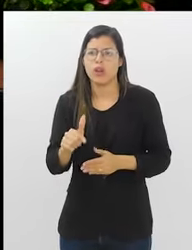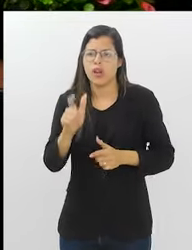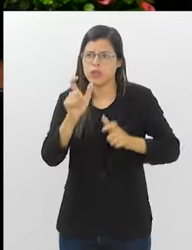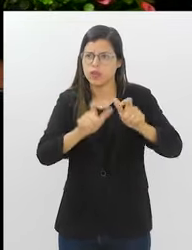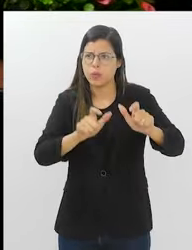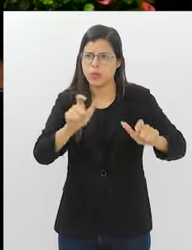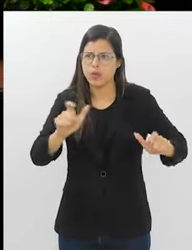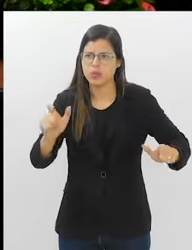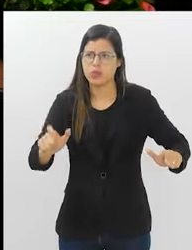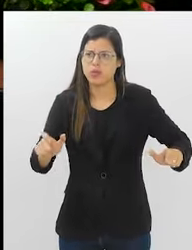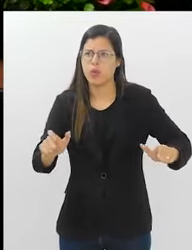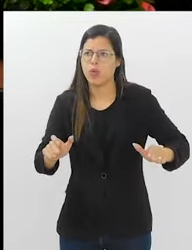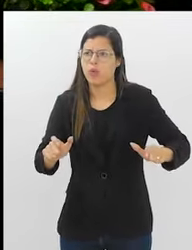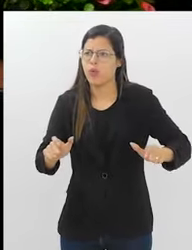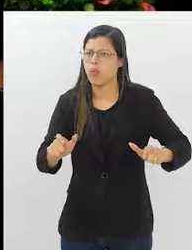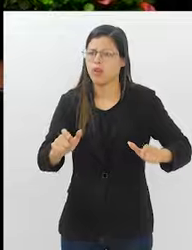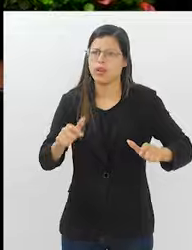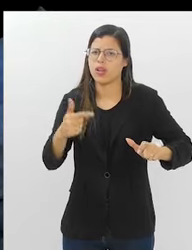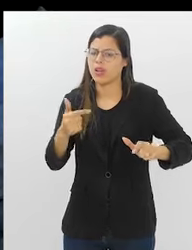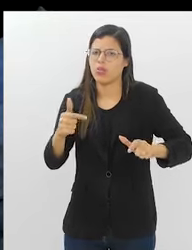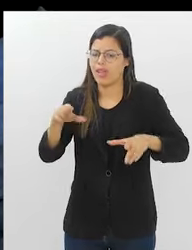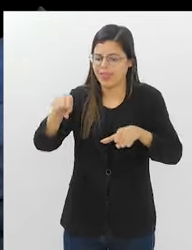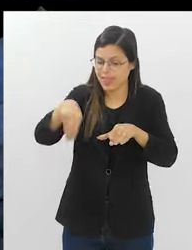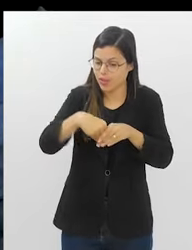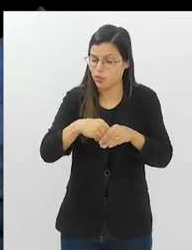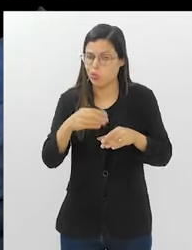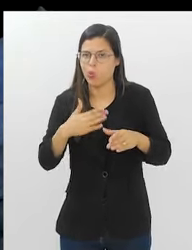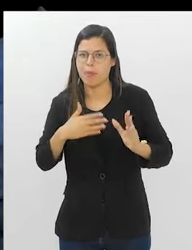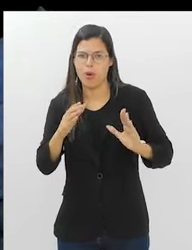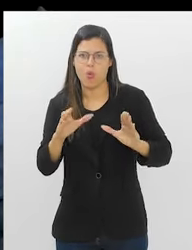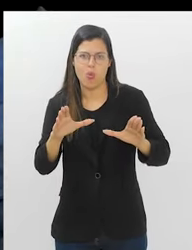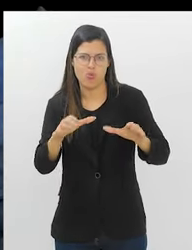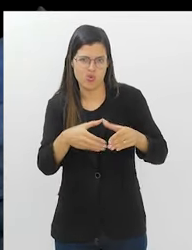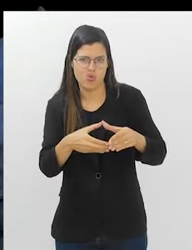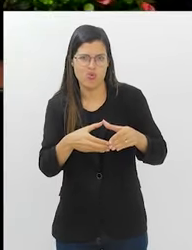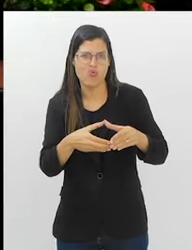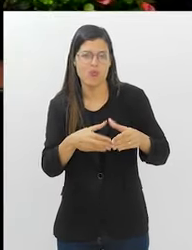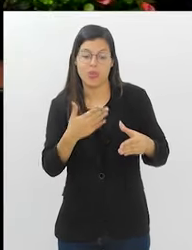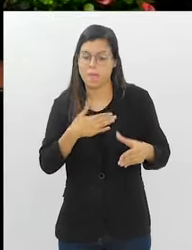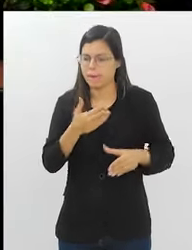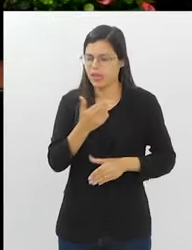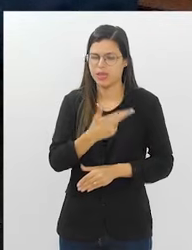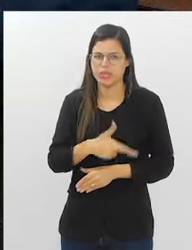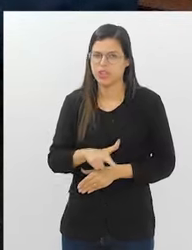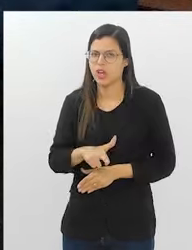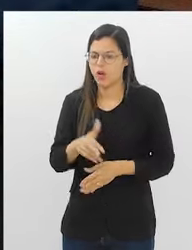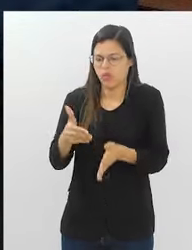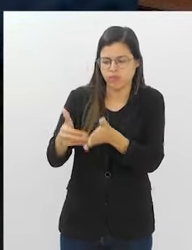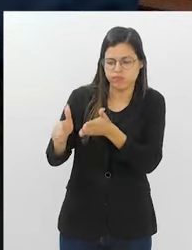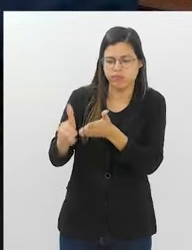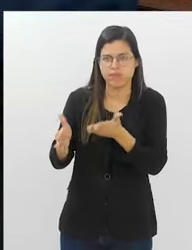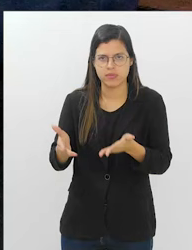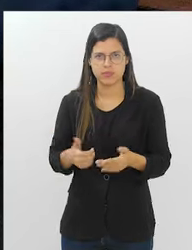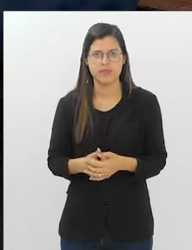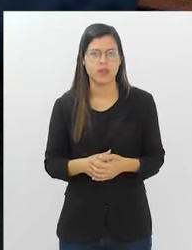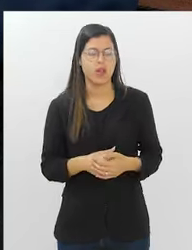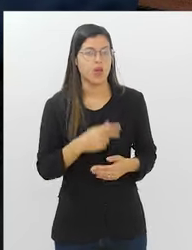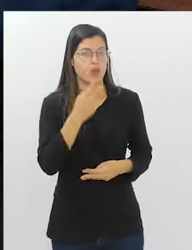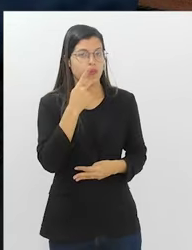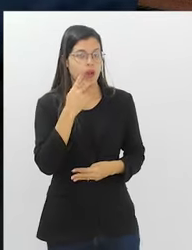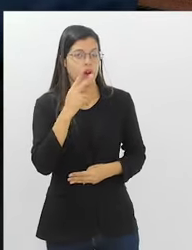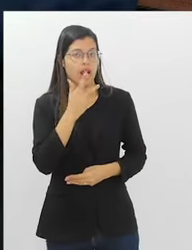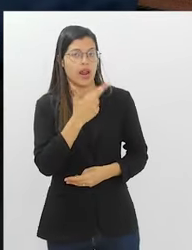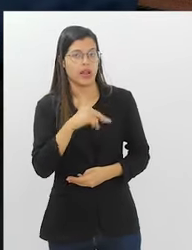aqueles que não estão na minha religião, na minha casta, no meu grupo. Costumo dizer que a religião